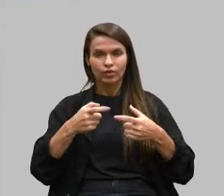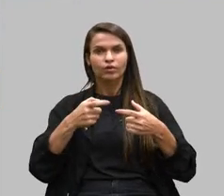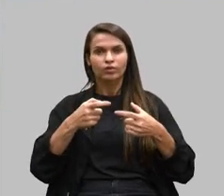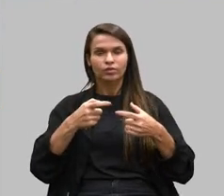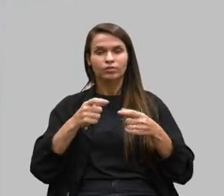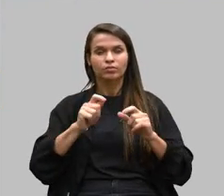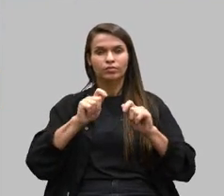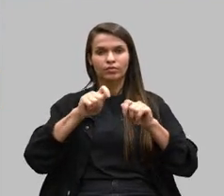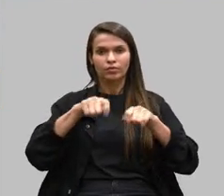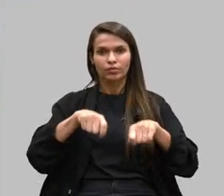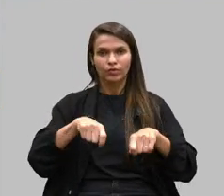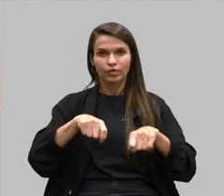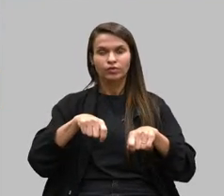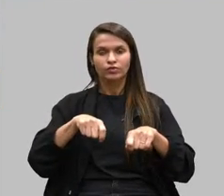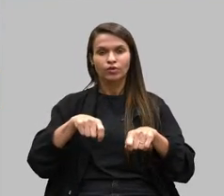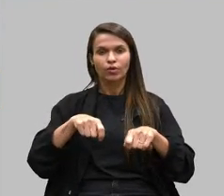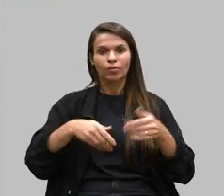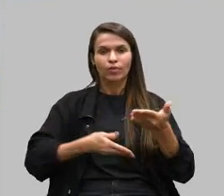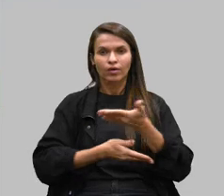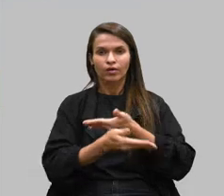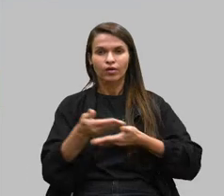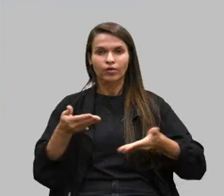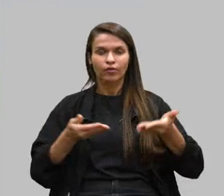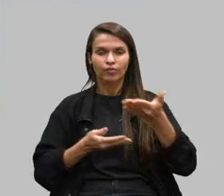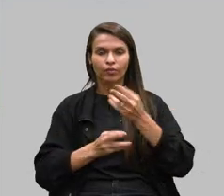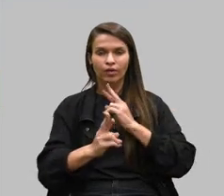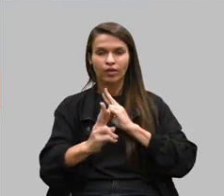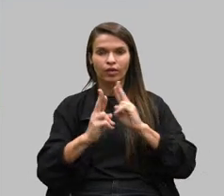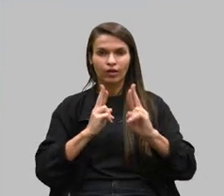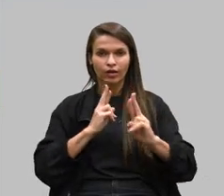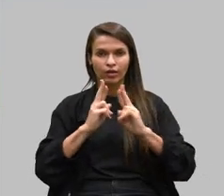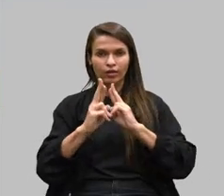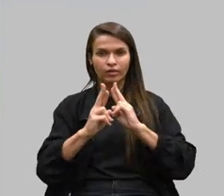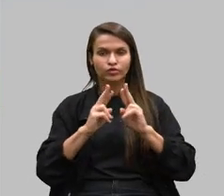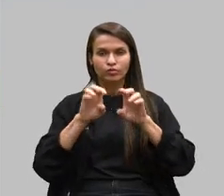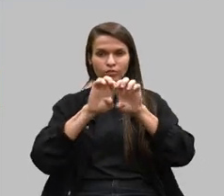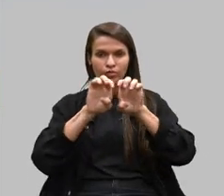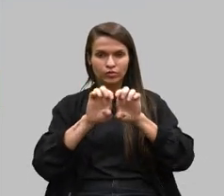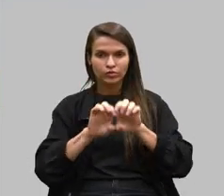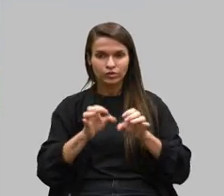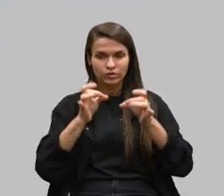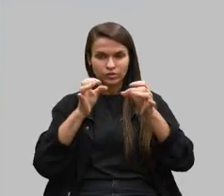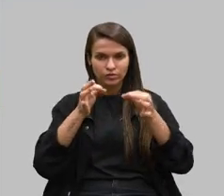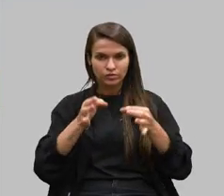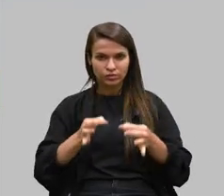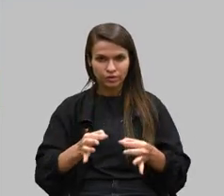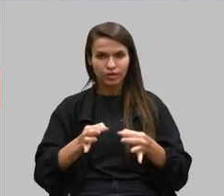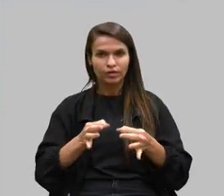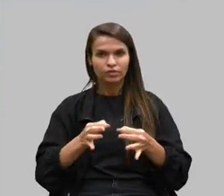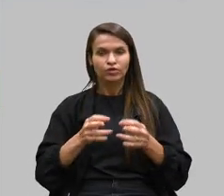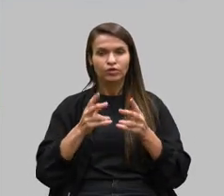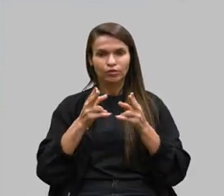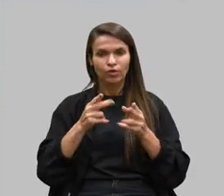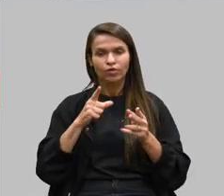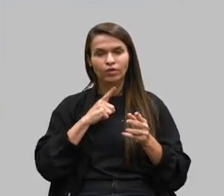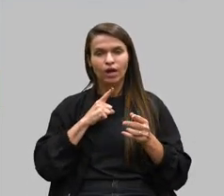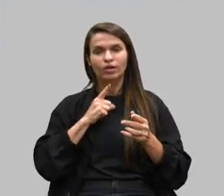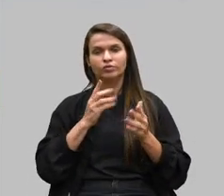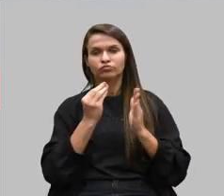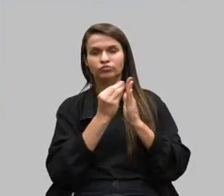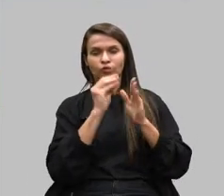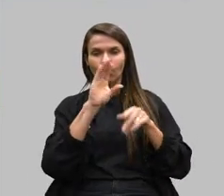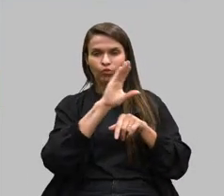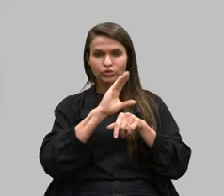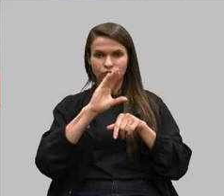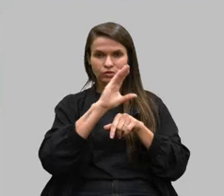permitam uma convivência uma relação e uma estrutura que realmente seja digna assim como previsto na na Constituição então